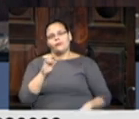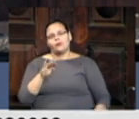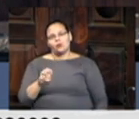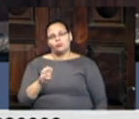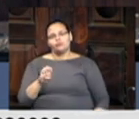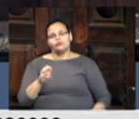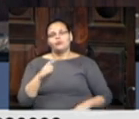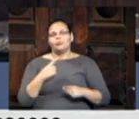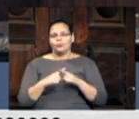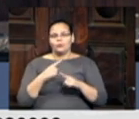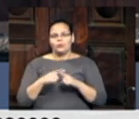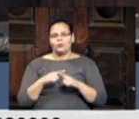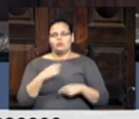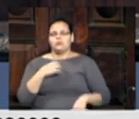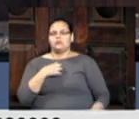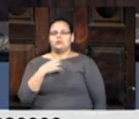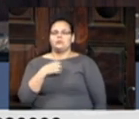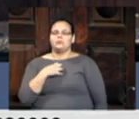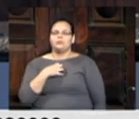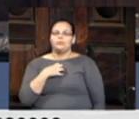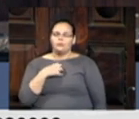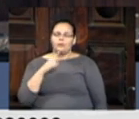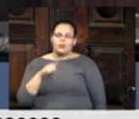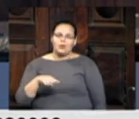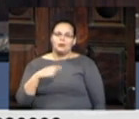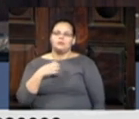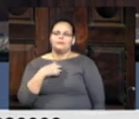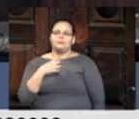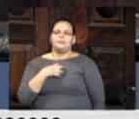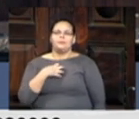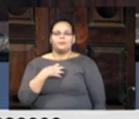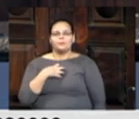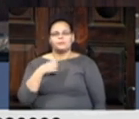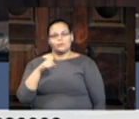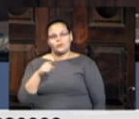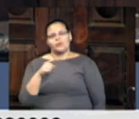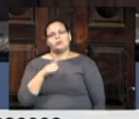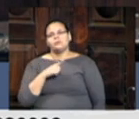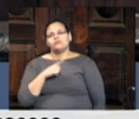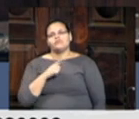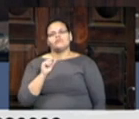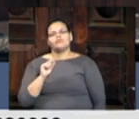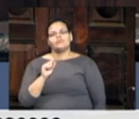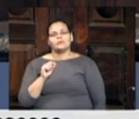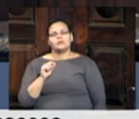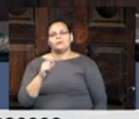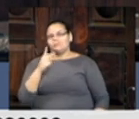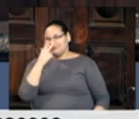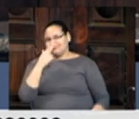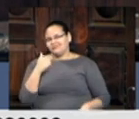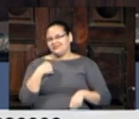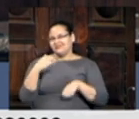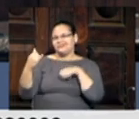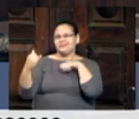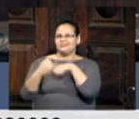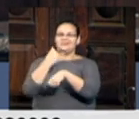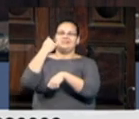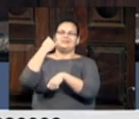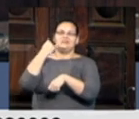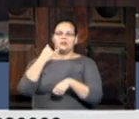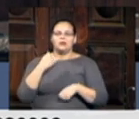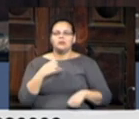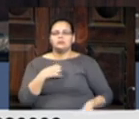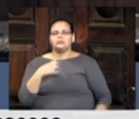porque o sentimento é o sentimento de você ter sido lesado, o sentimento